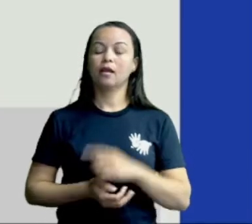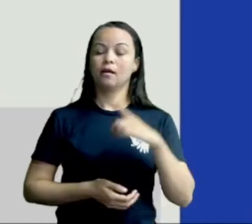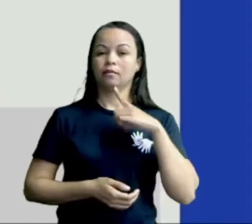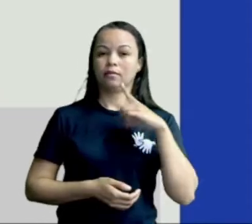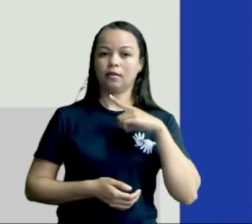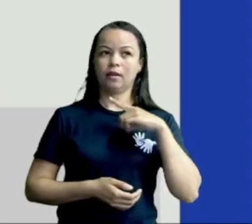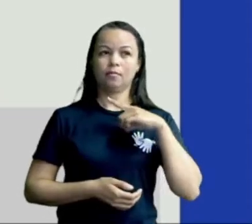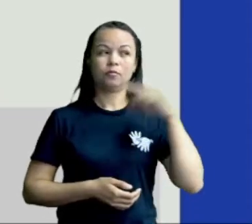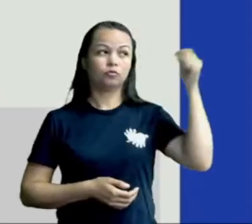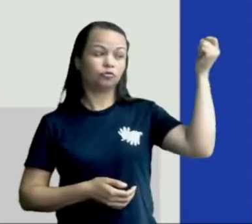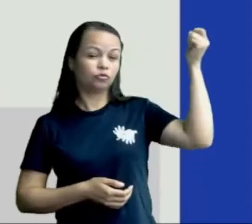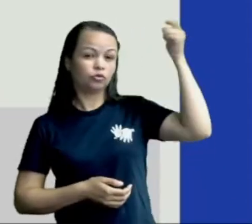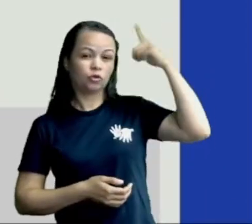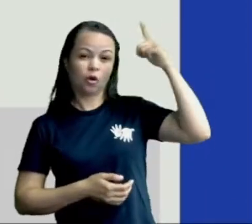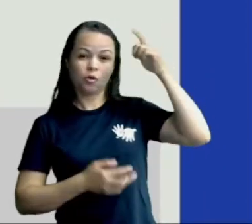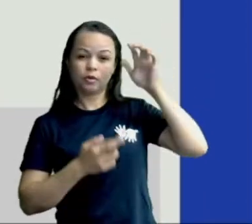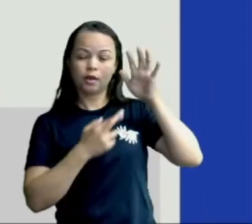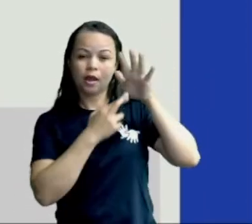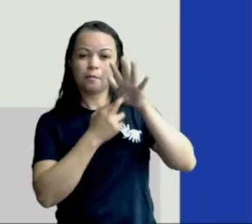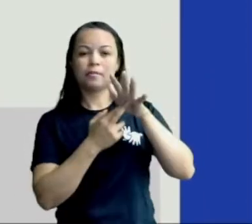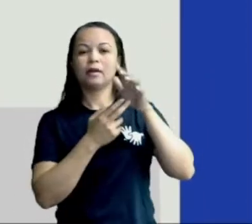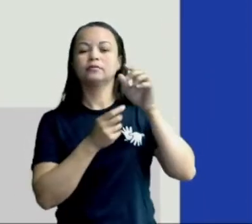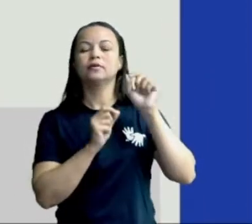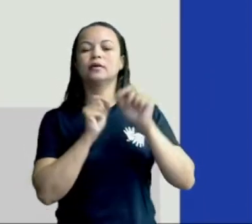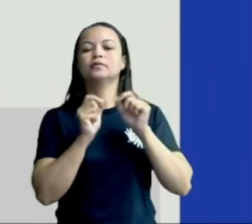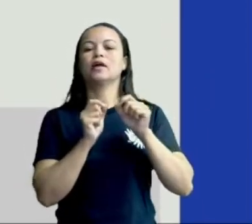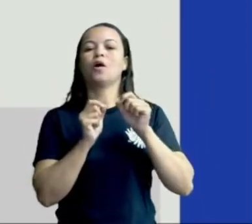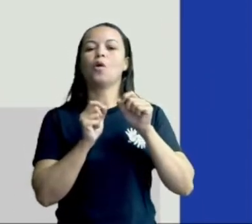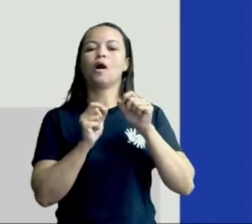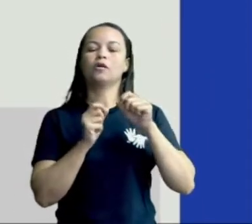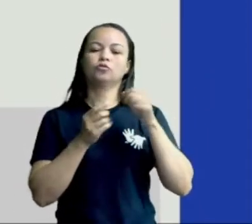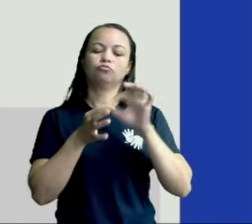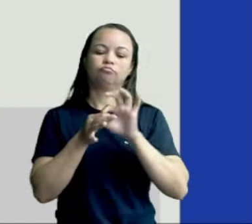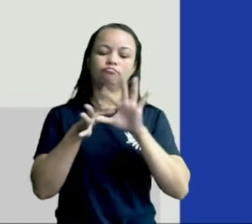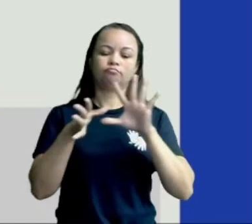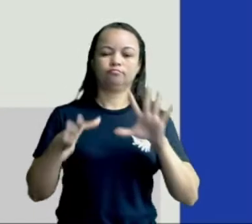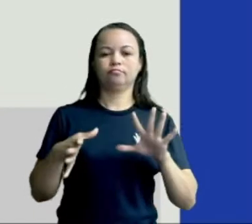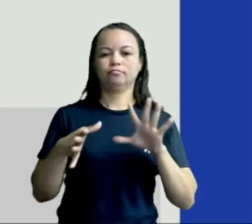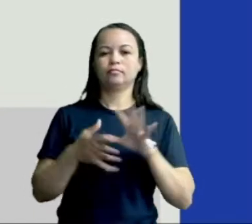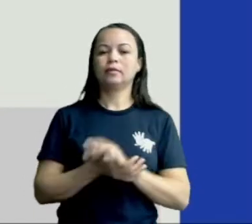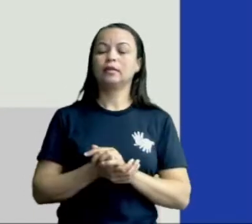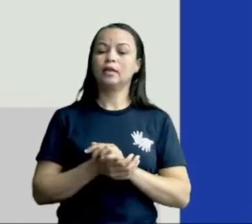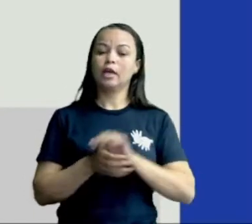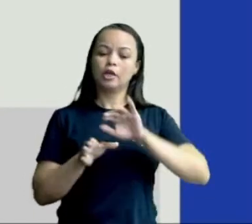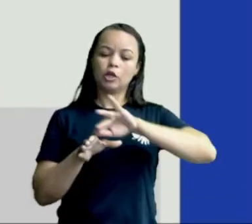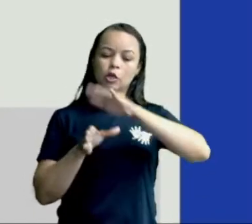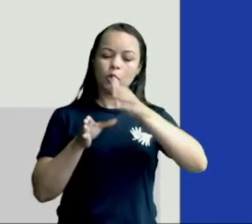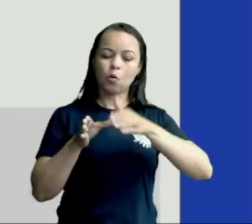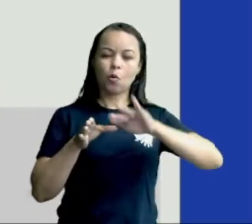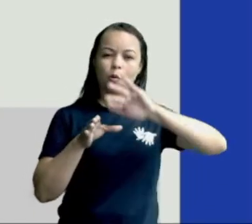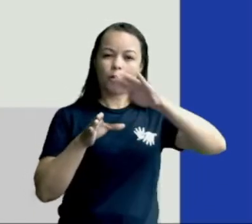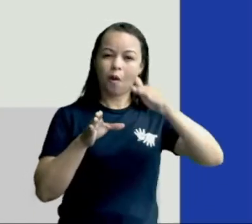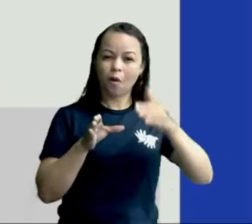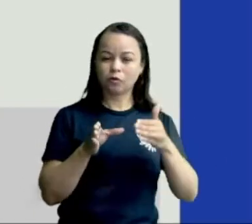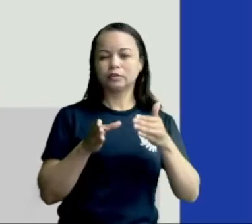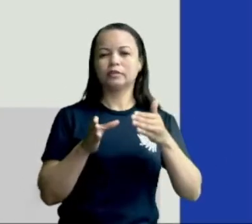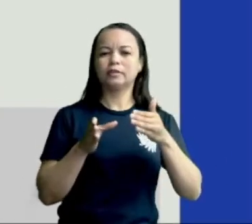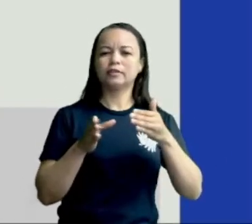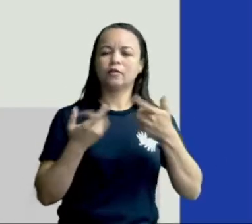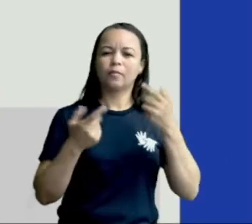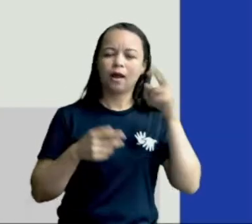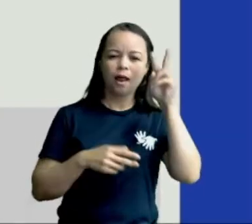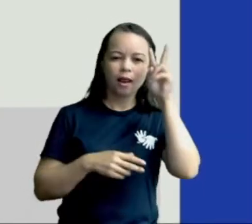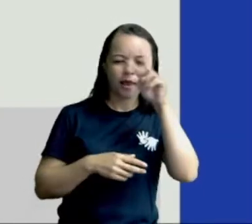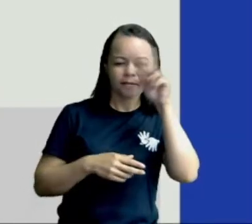Temos o sol, que representa os raios de liberdade. E o monte, que serve para lembrar a vitória da Batalha